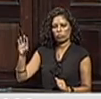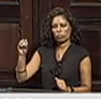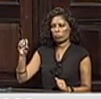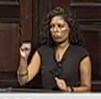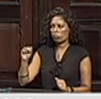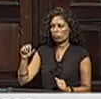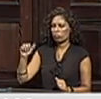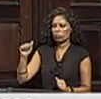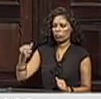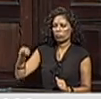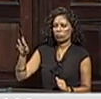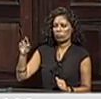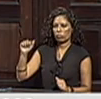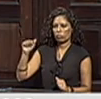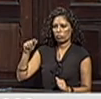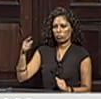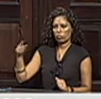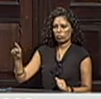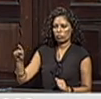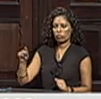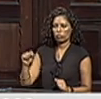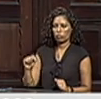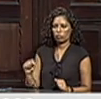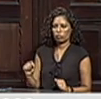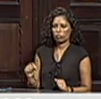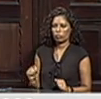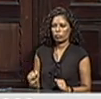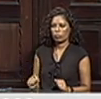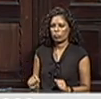Vinícius, Milton Rangel, Nelson Gonçalves,